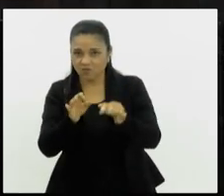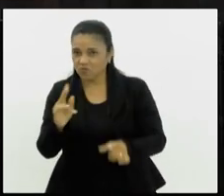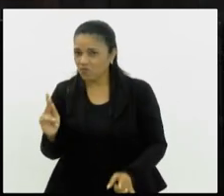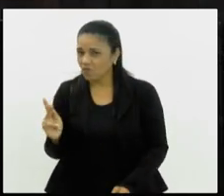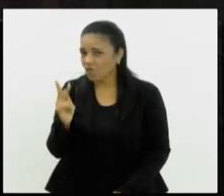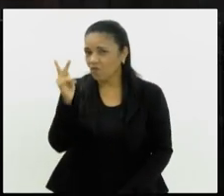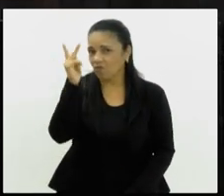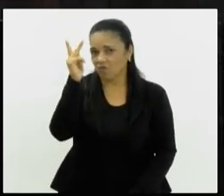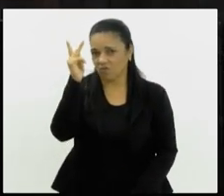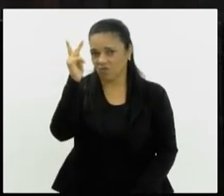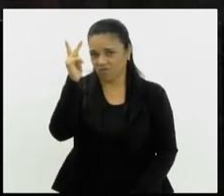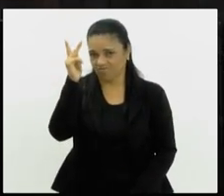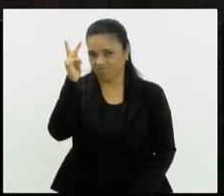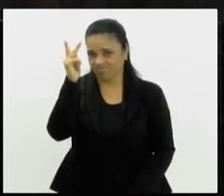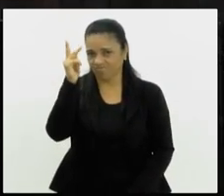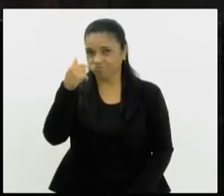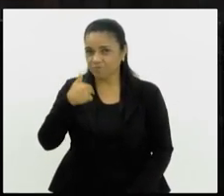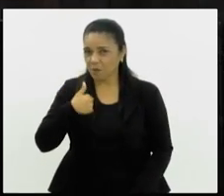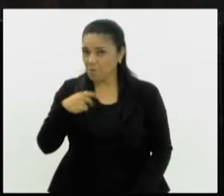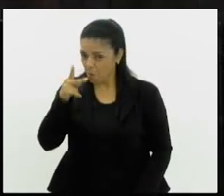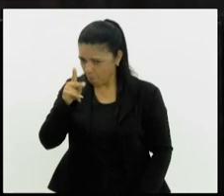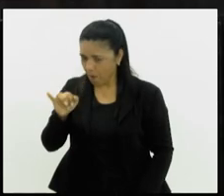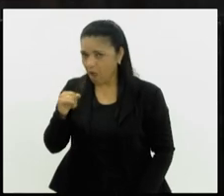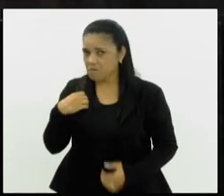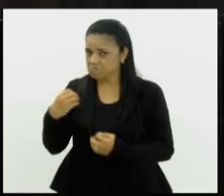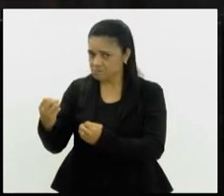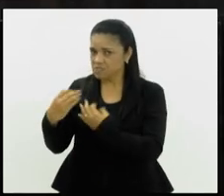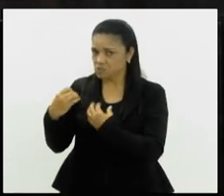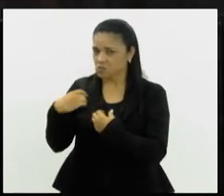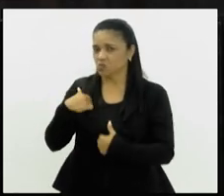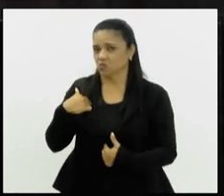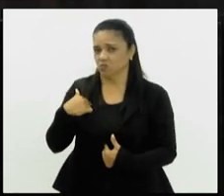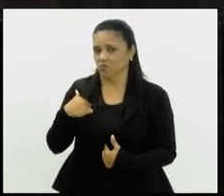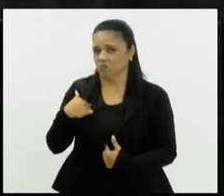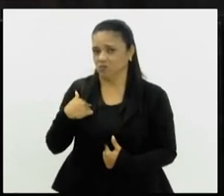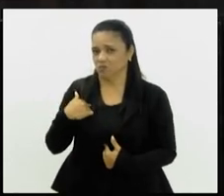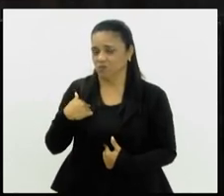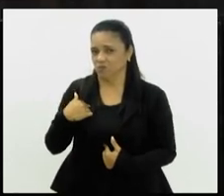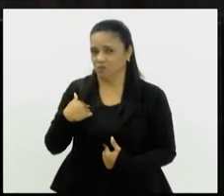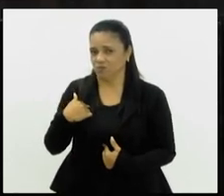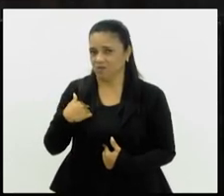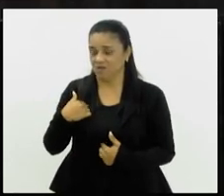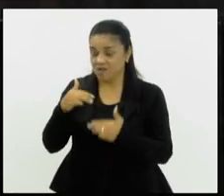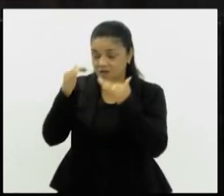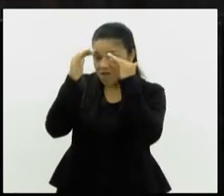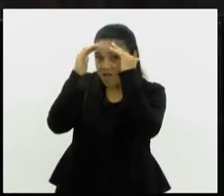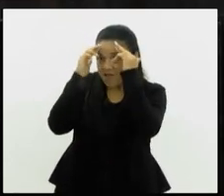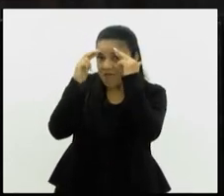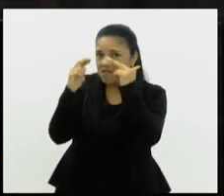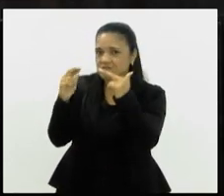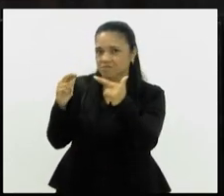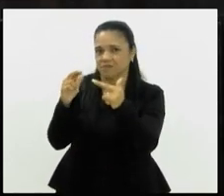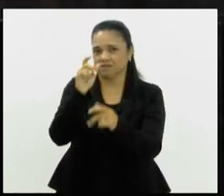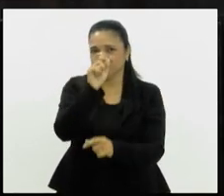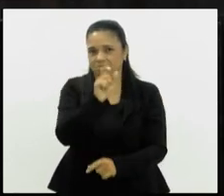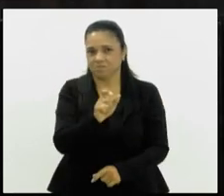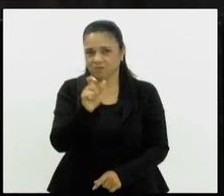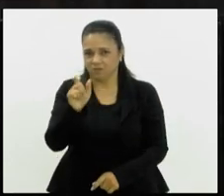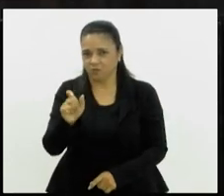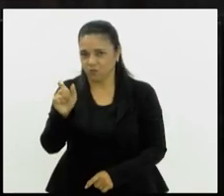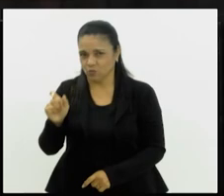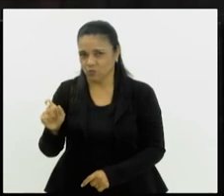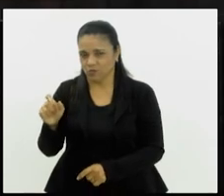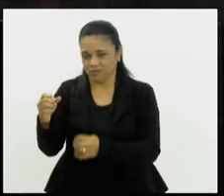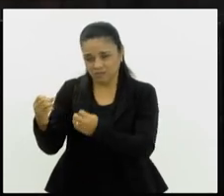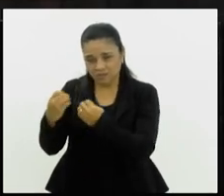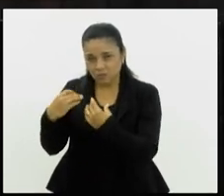valor. Porque foi isso que o meu pai me ensinou. Meu pai me ensinou que eu preciso respeitar as pessoas e que as